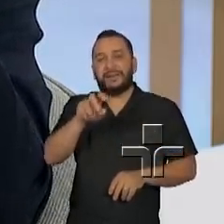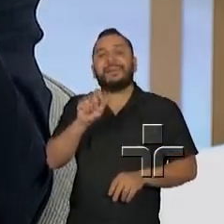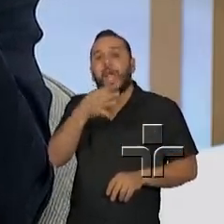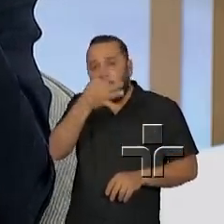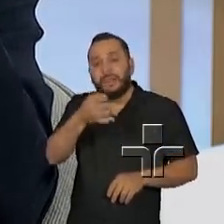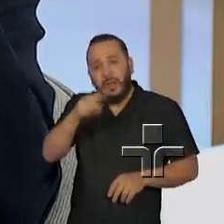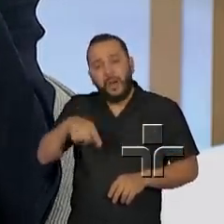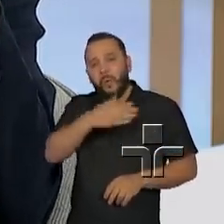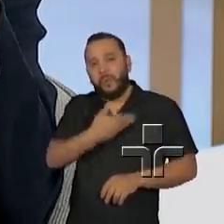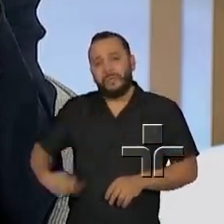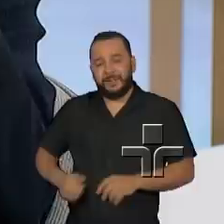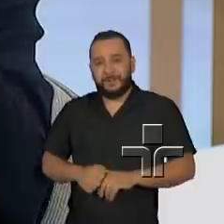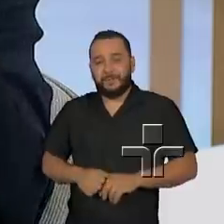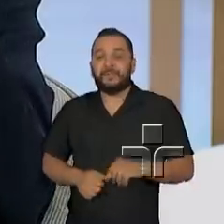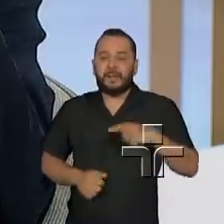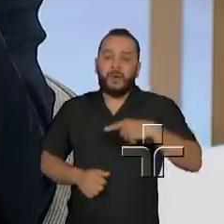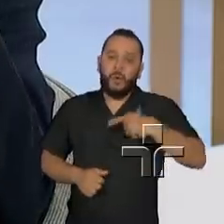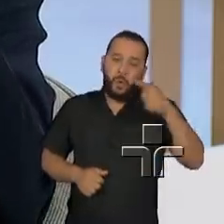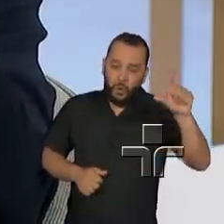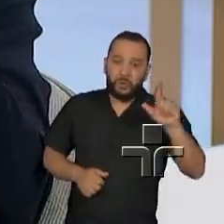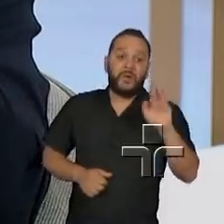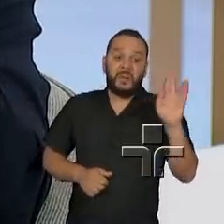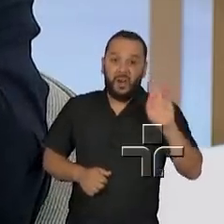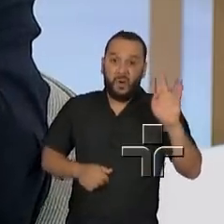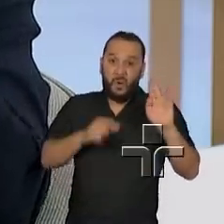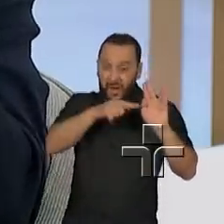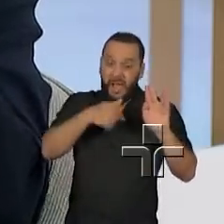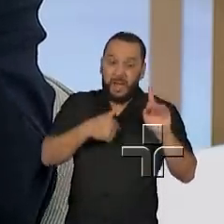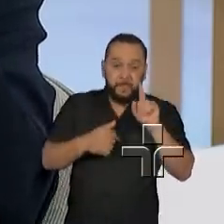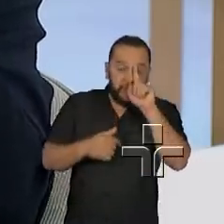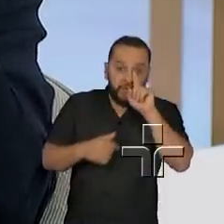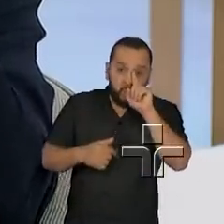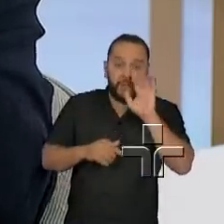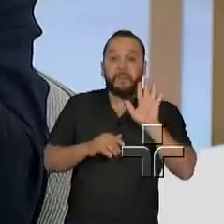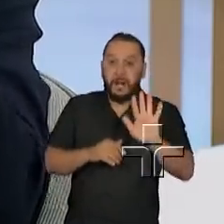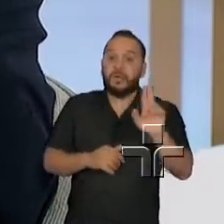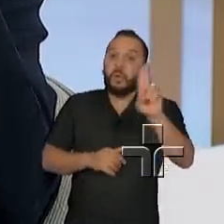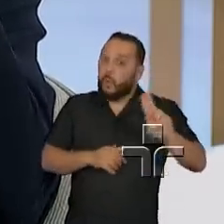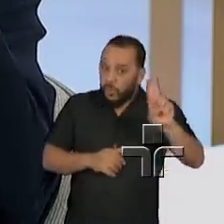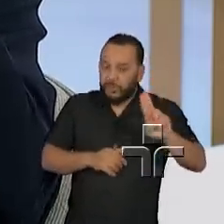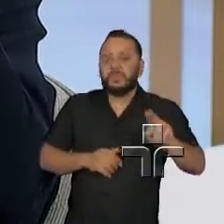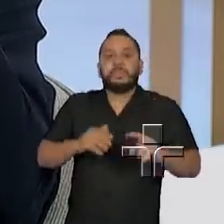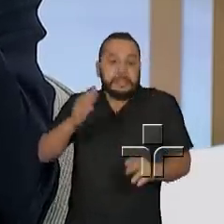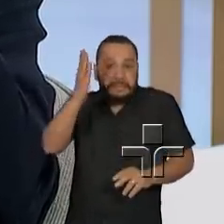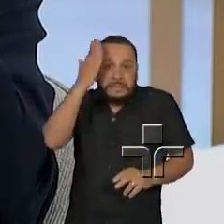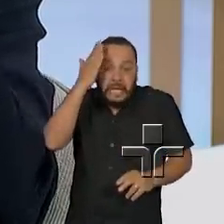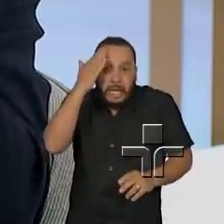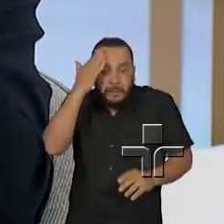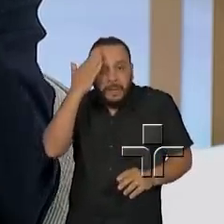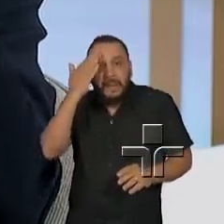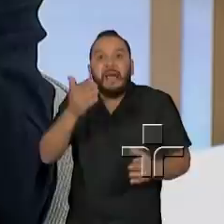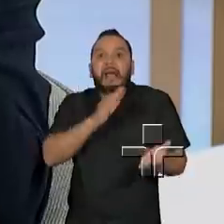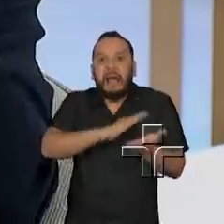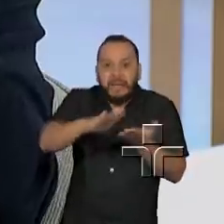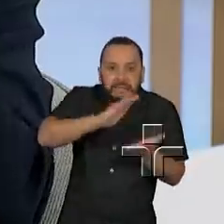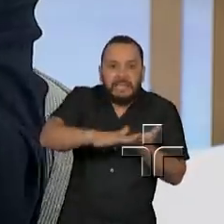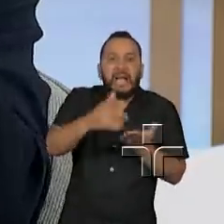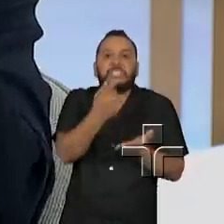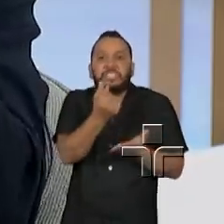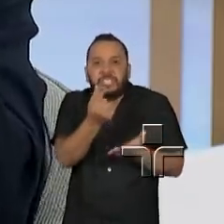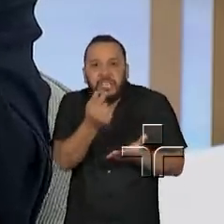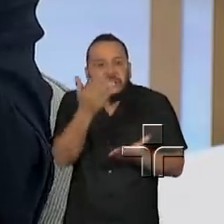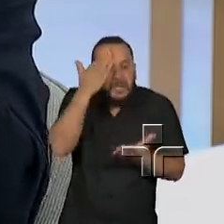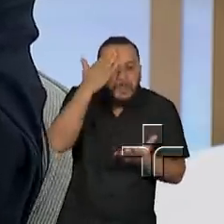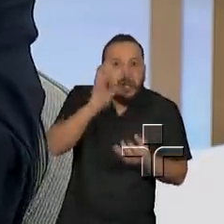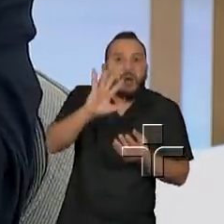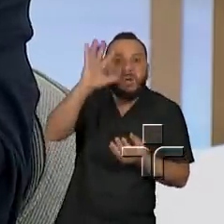Outra que diz que maconha é plutônio, uma coisa muito perigosa, mas muito útil. Você tem que saber cada planta e gastar muito dinheiro para saber o que aconteceu com